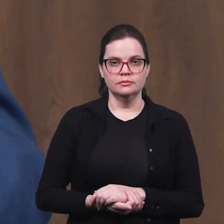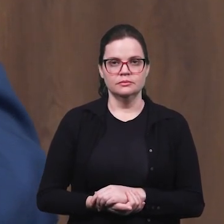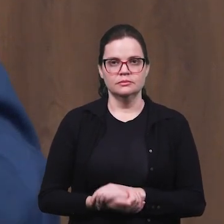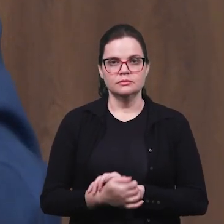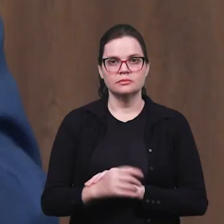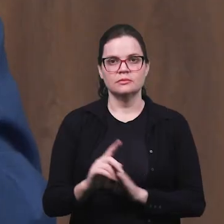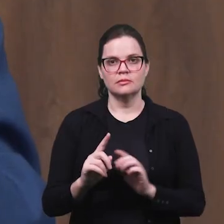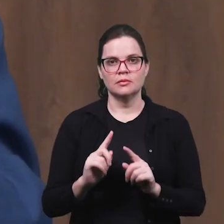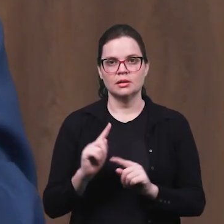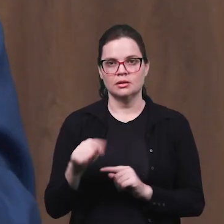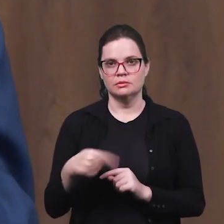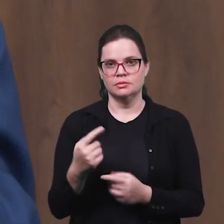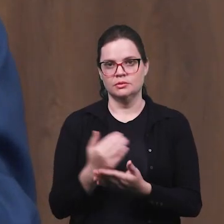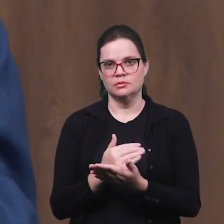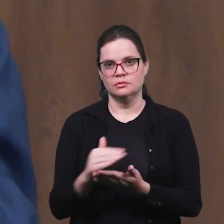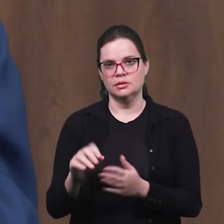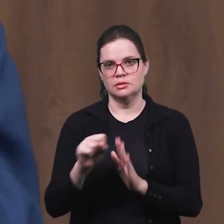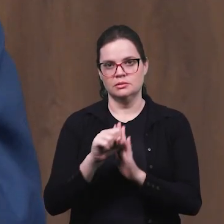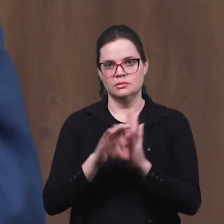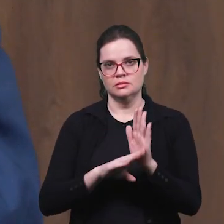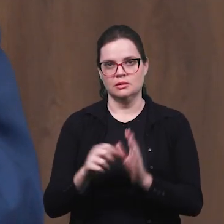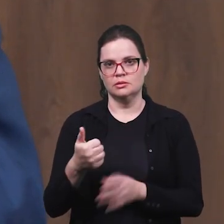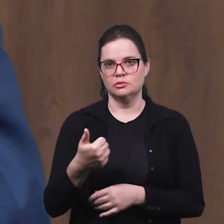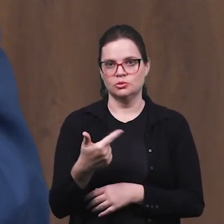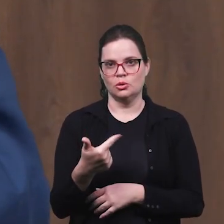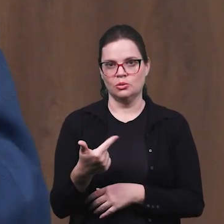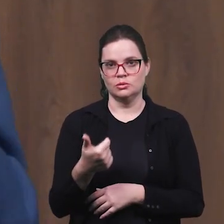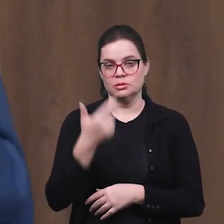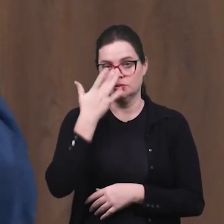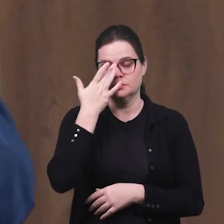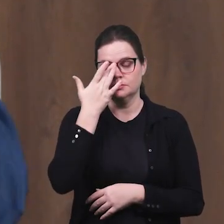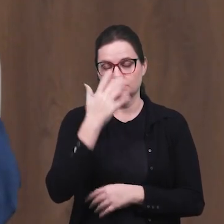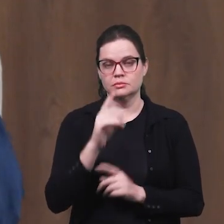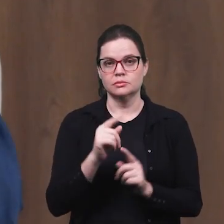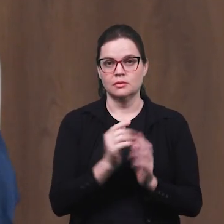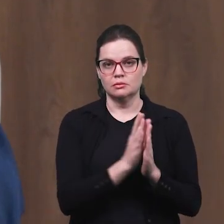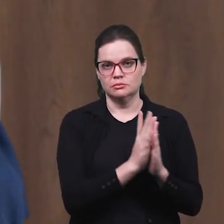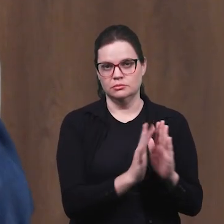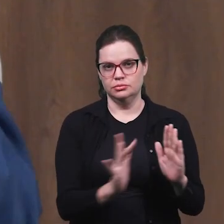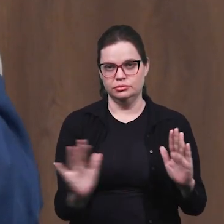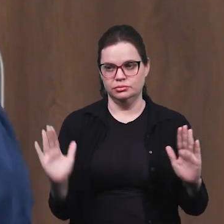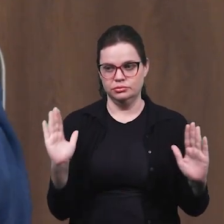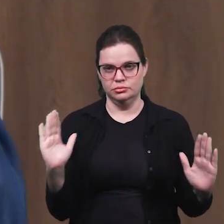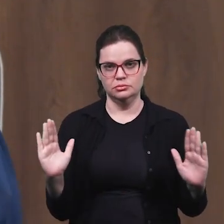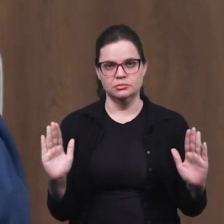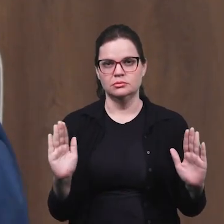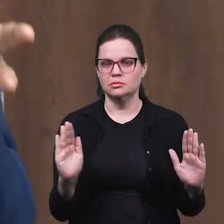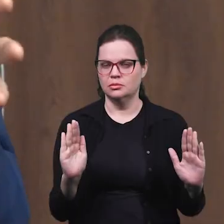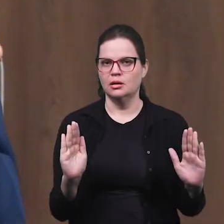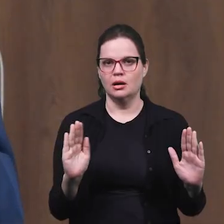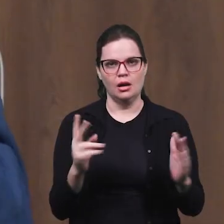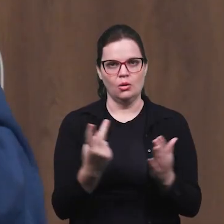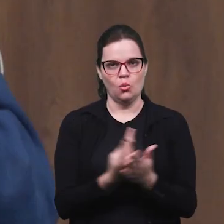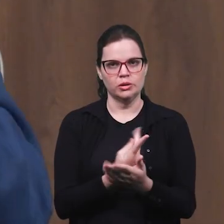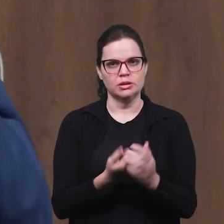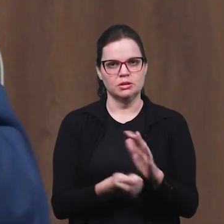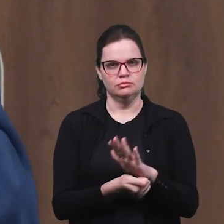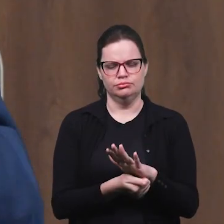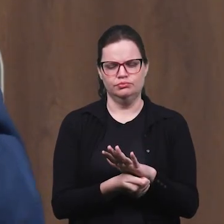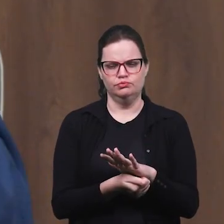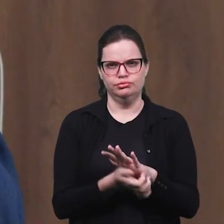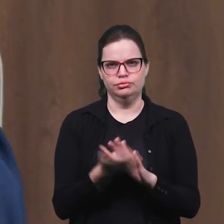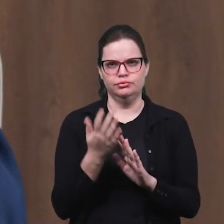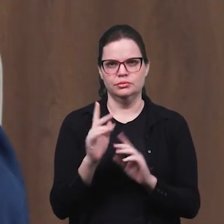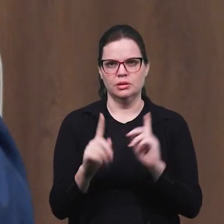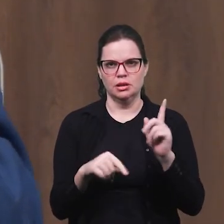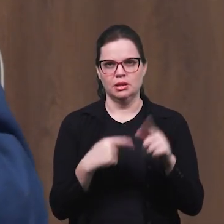E já estamos falando aqui do século XII. Então, muita coisa aconteceu nesses entrementes aí, que serão